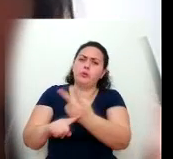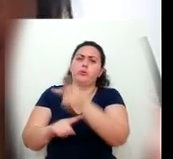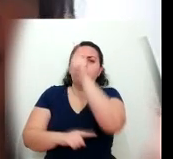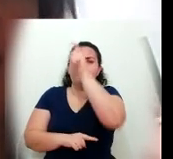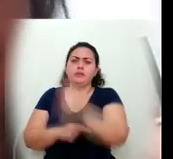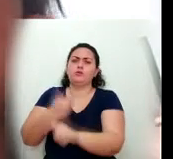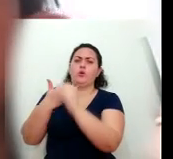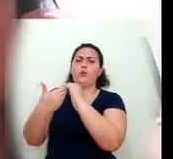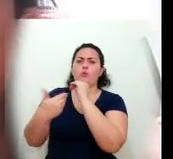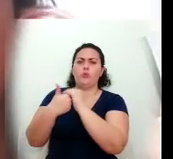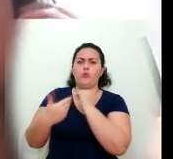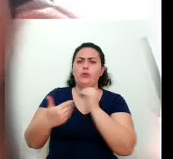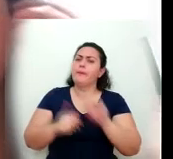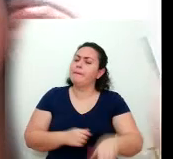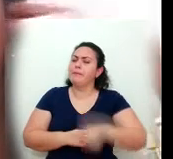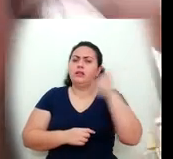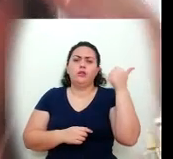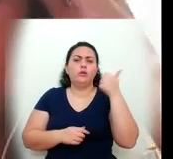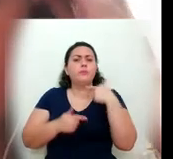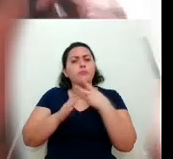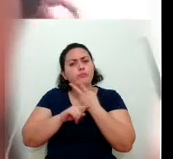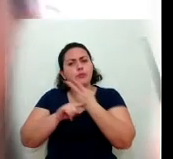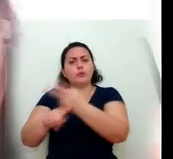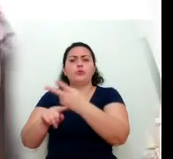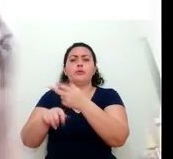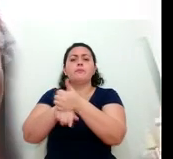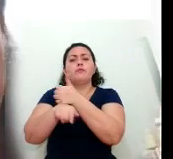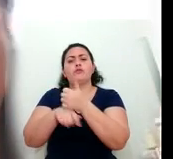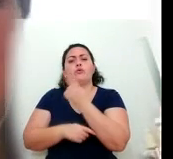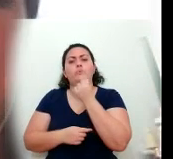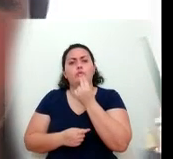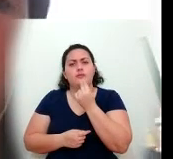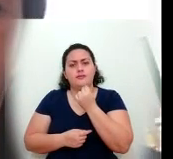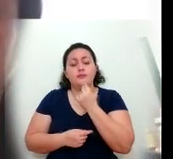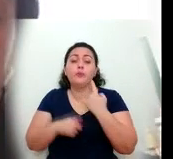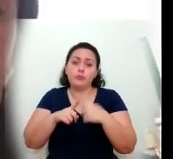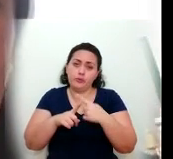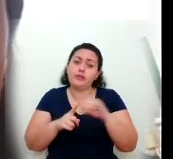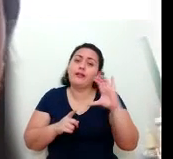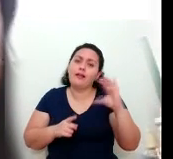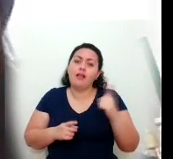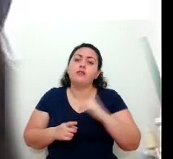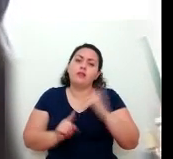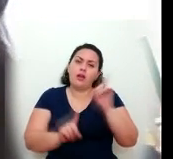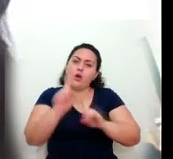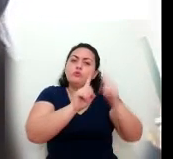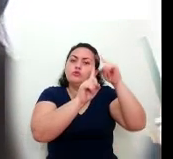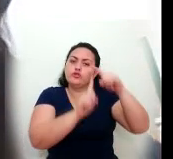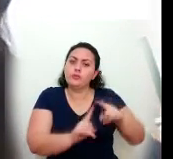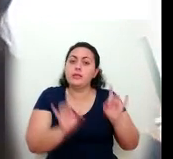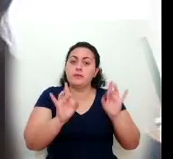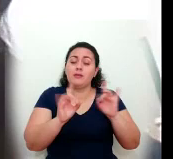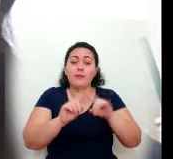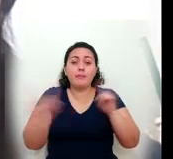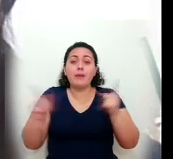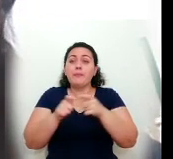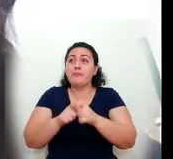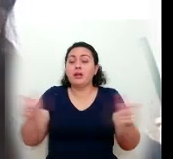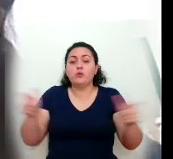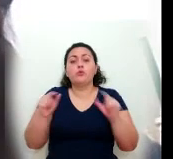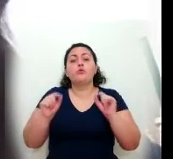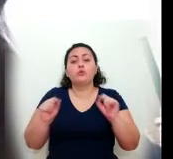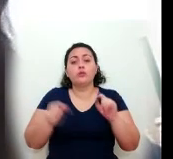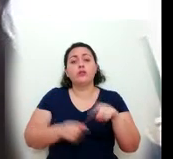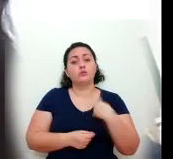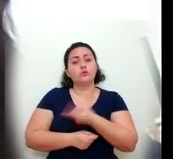procurar alguém que possa orientá-los, né? Um nutricionista. Porque, claro que tem situações especiais, né? Mas,